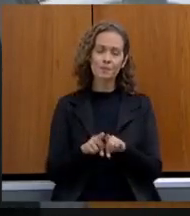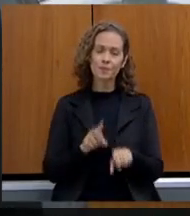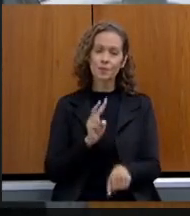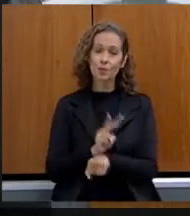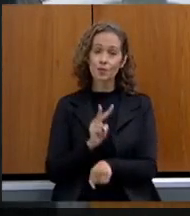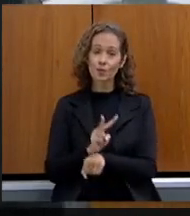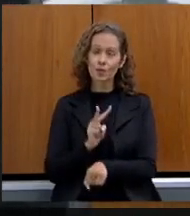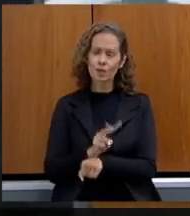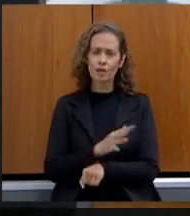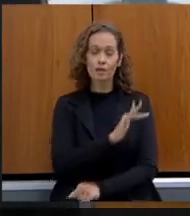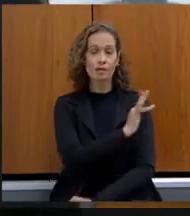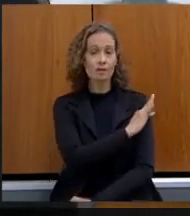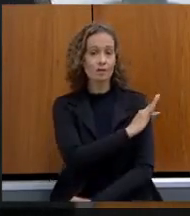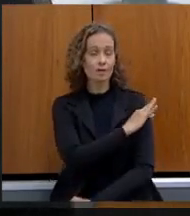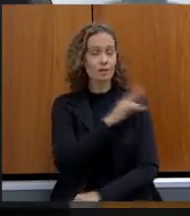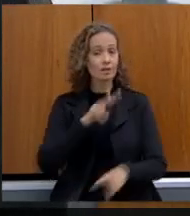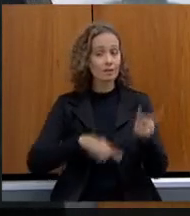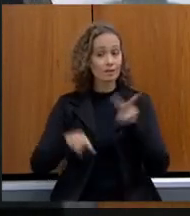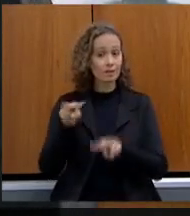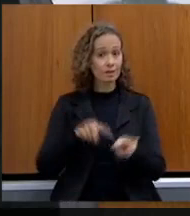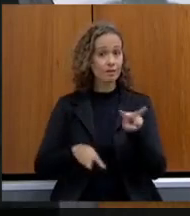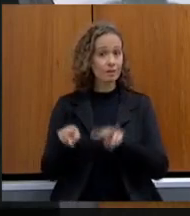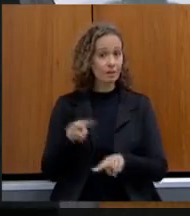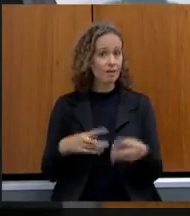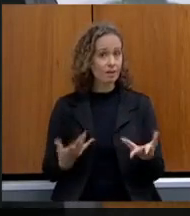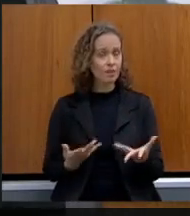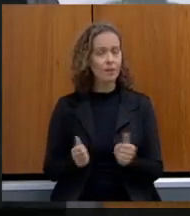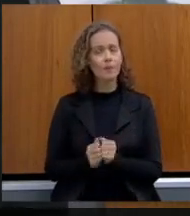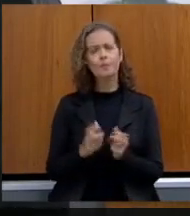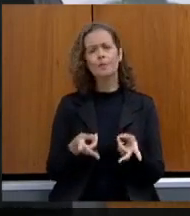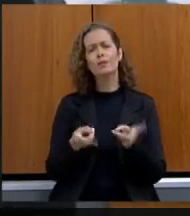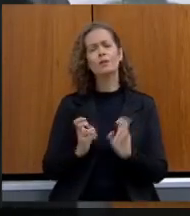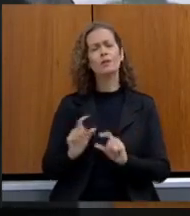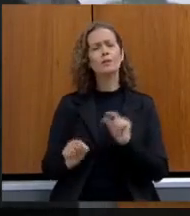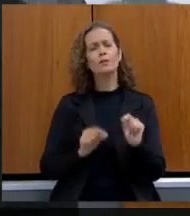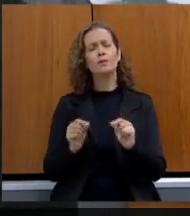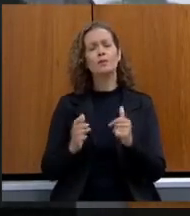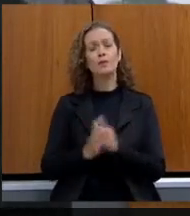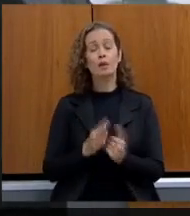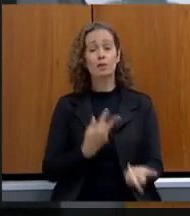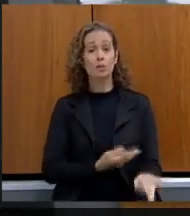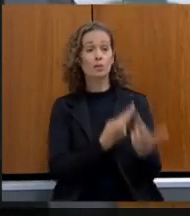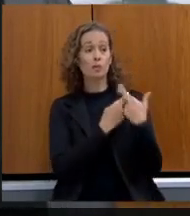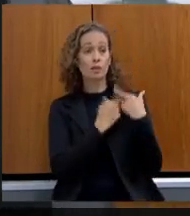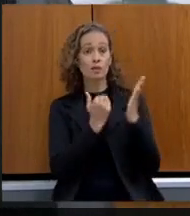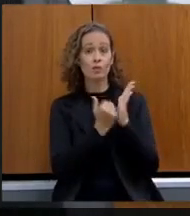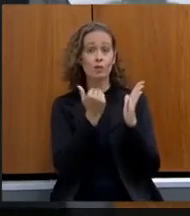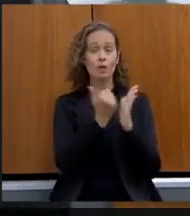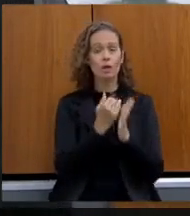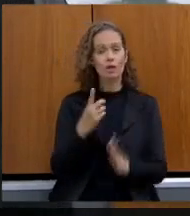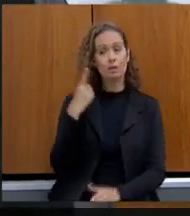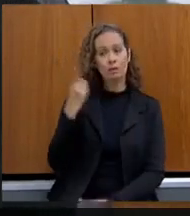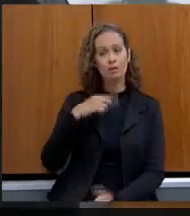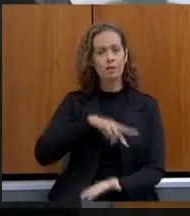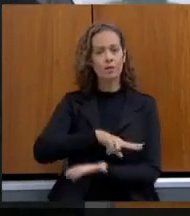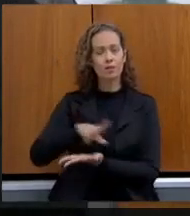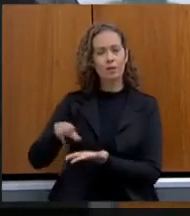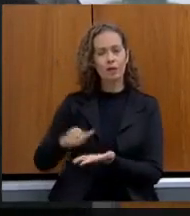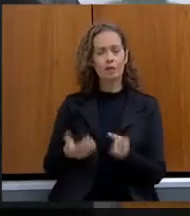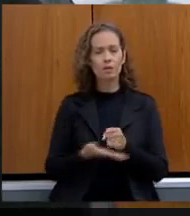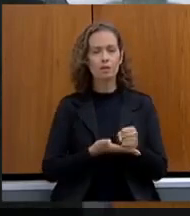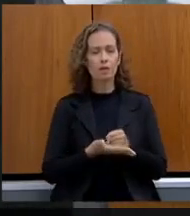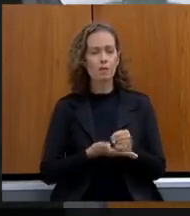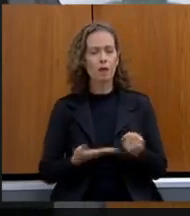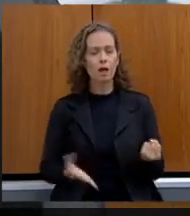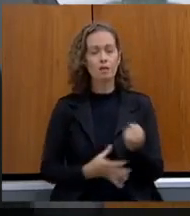pelo cuidado na fiscalização eu acho que talvez seja ainda de maior responsabilidade aos deputados da base saber